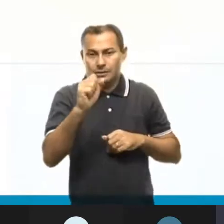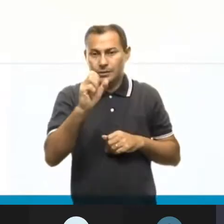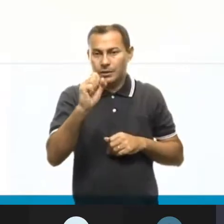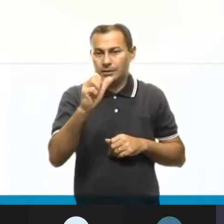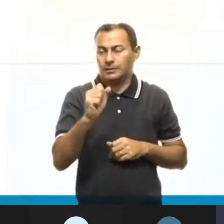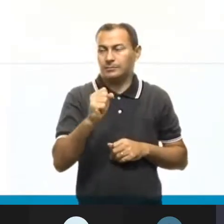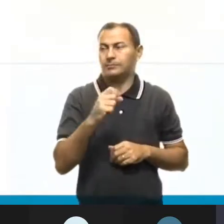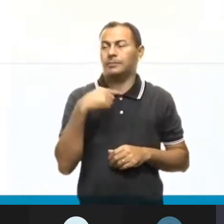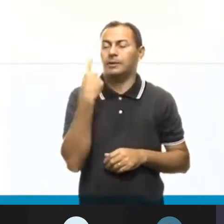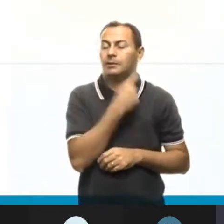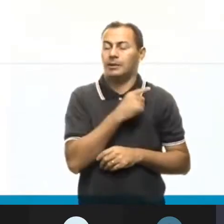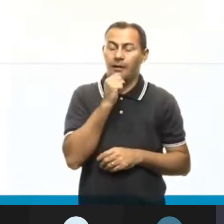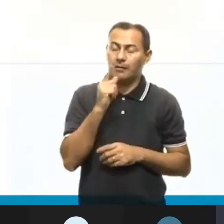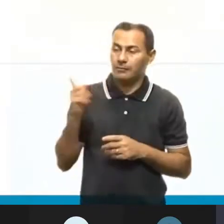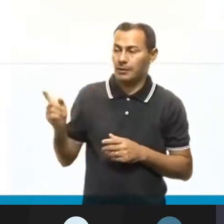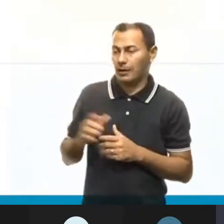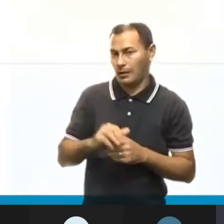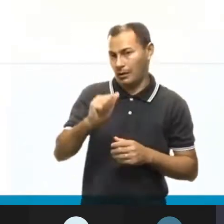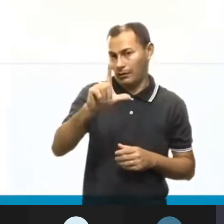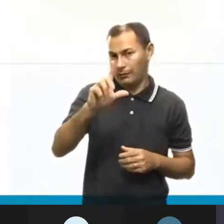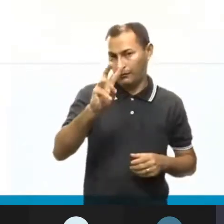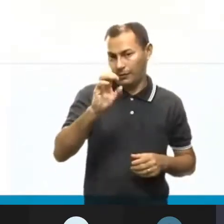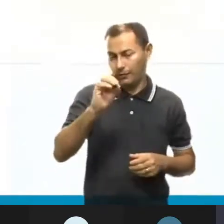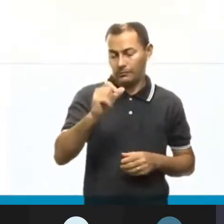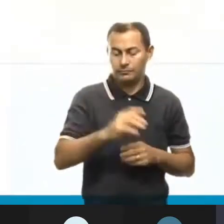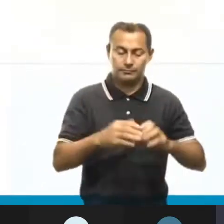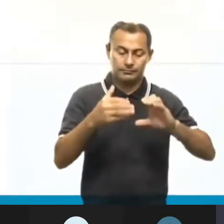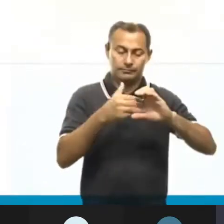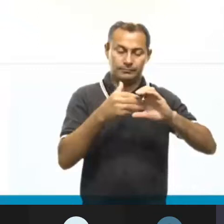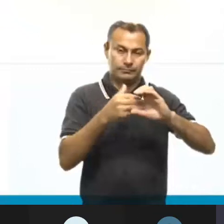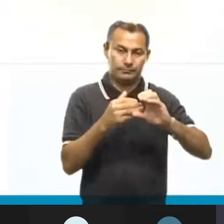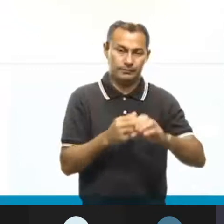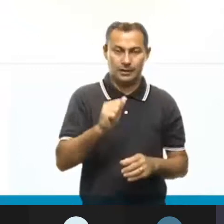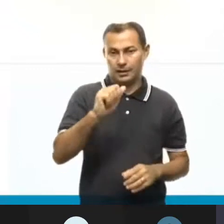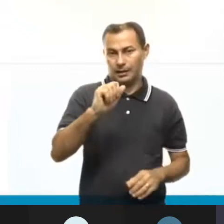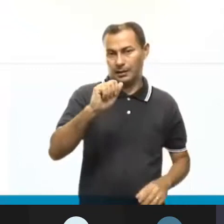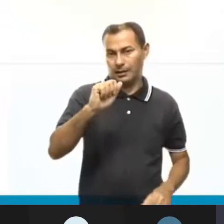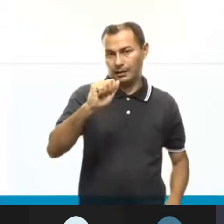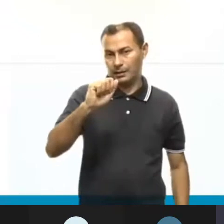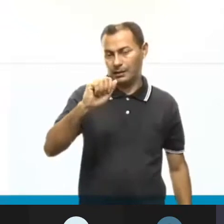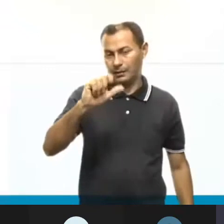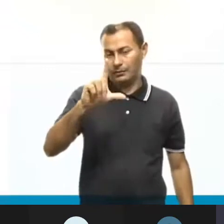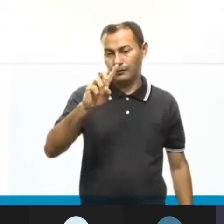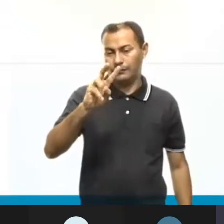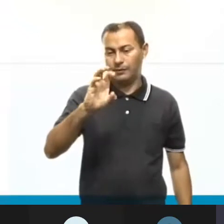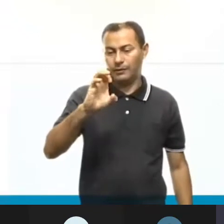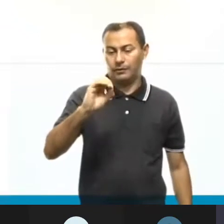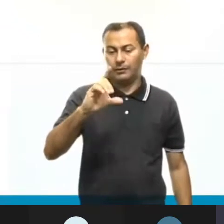Nós temos ainda aqui na parede do alvéolo a célula alveolar do tipo 2.